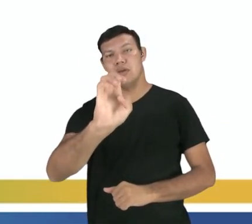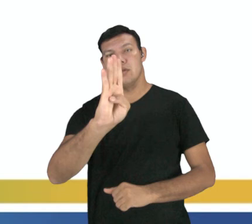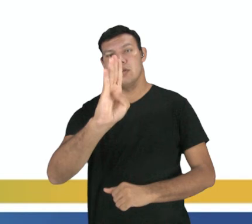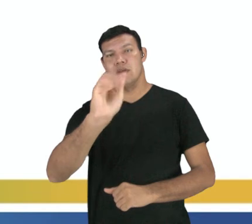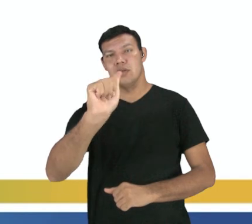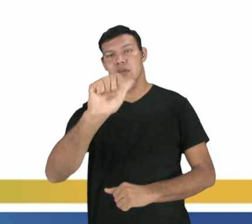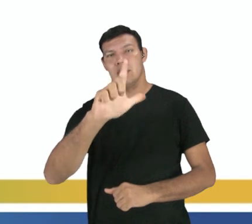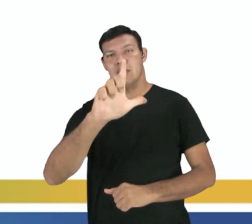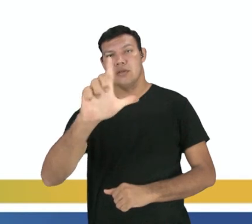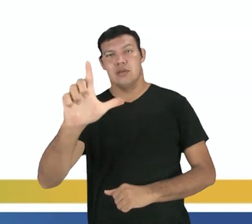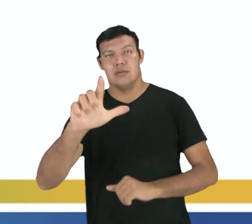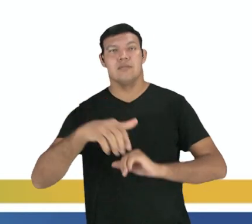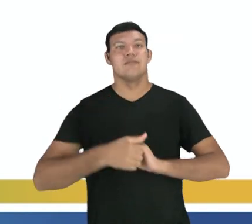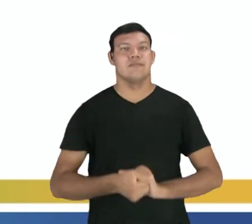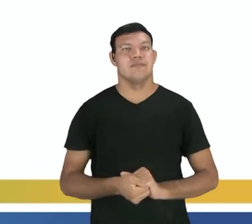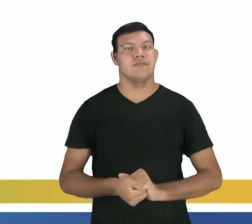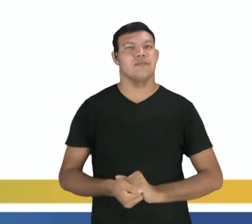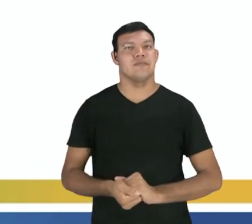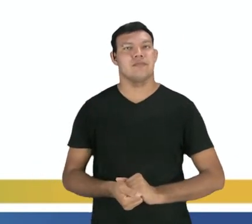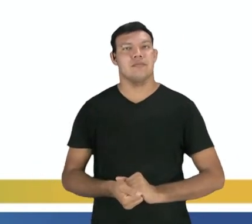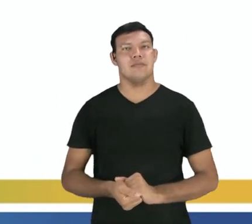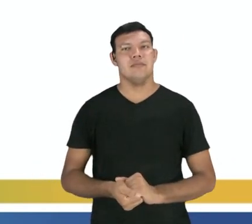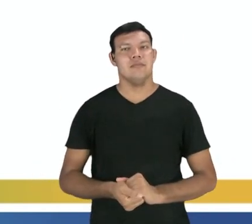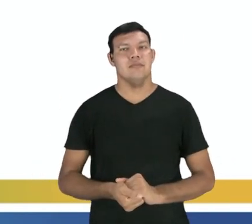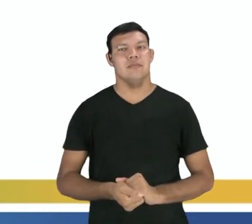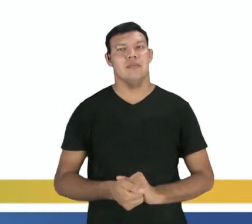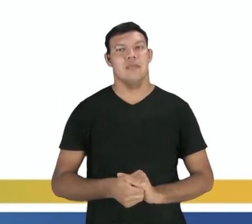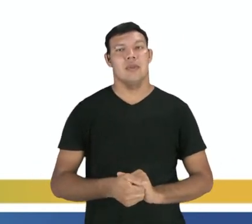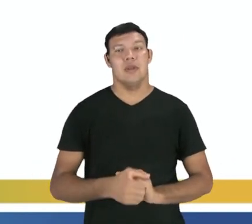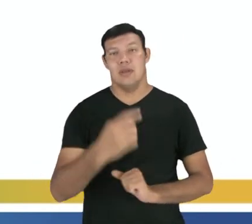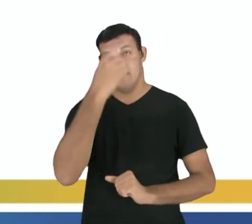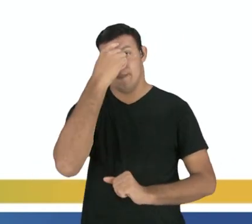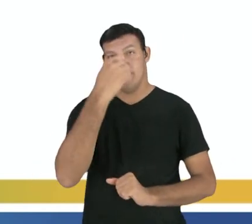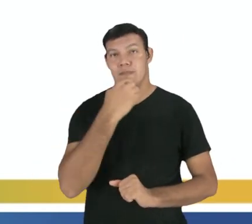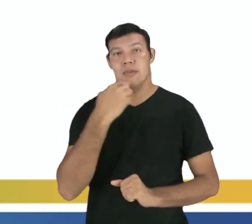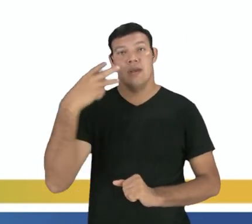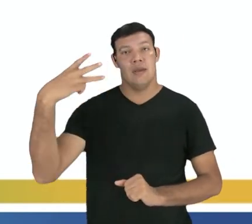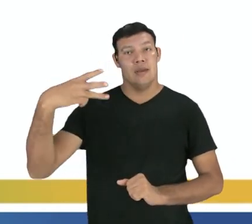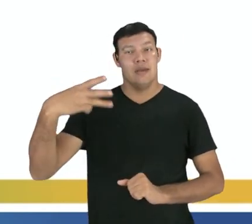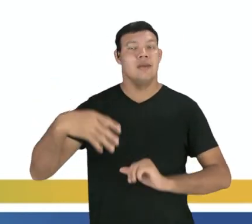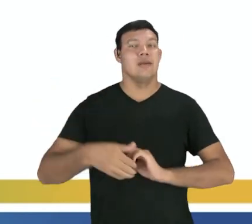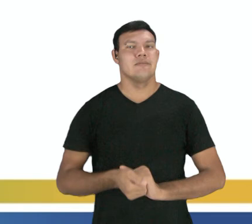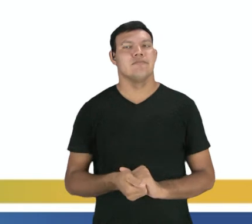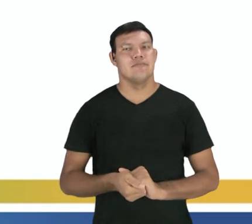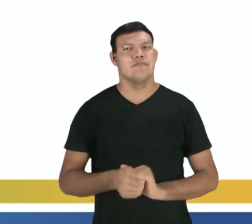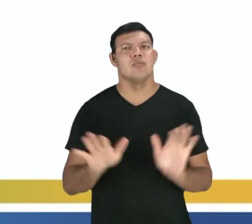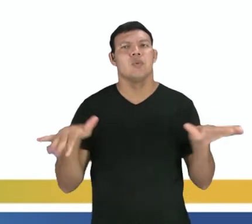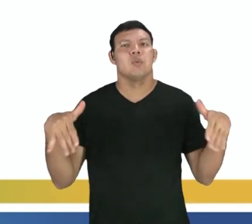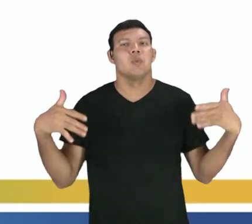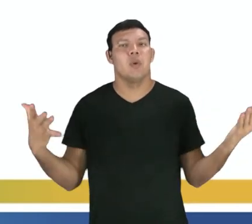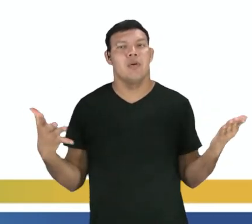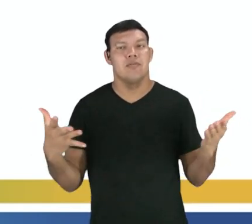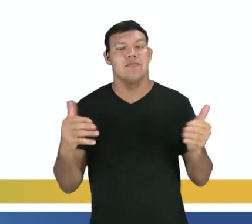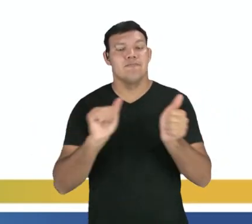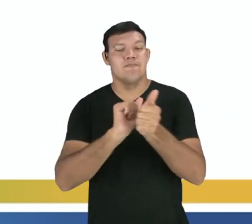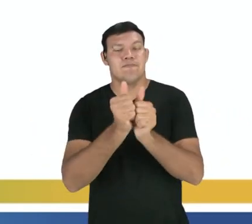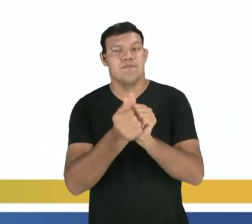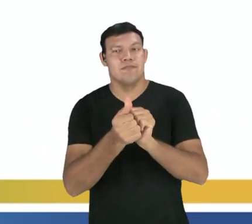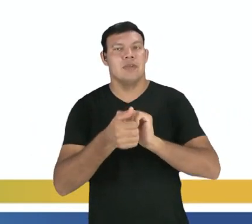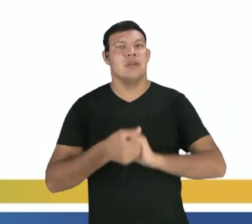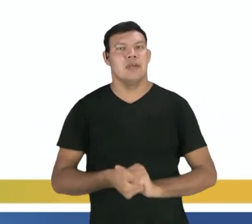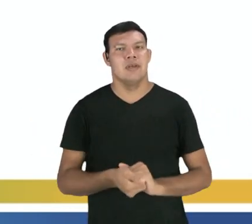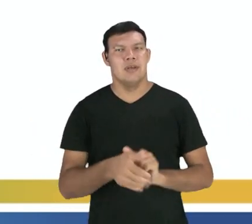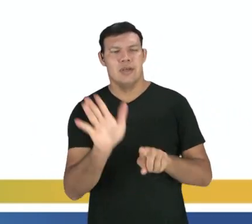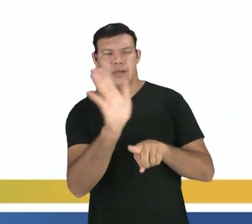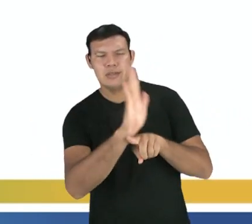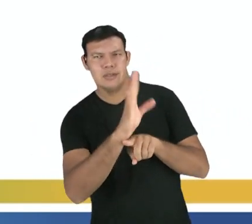Beisebol. Está escrito em língua inglesa. Terceira imagem. Qual é o esporte? Quem já viu algum filme com